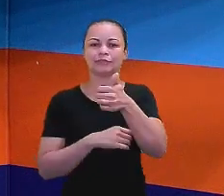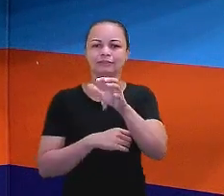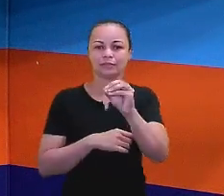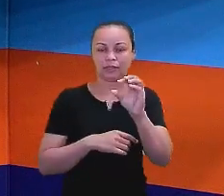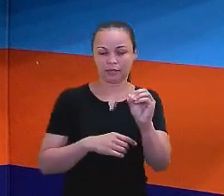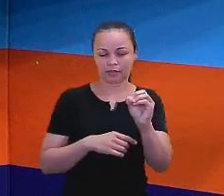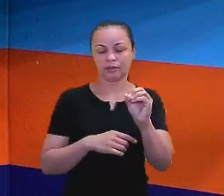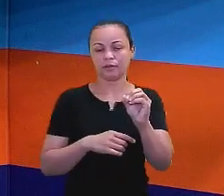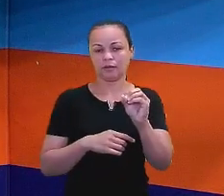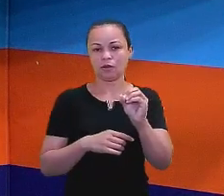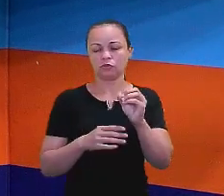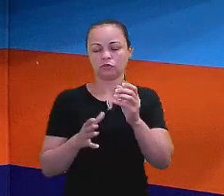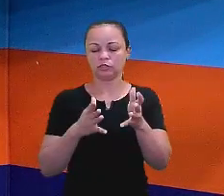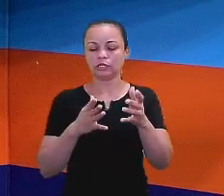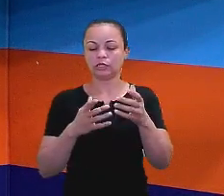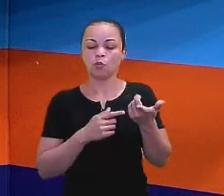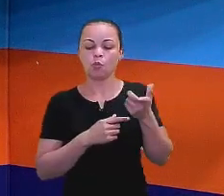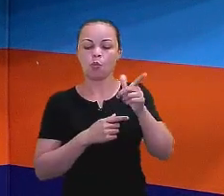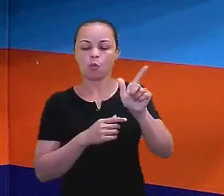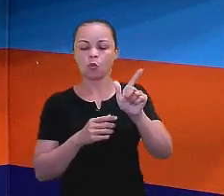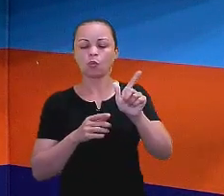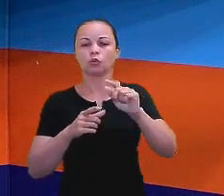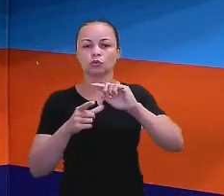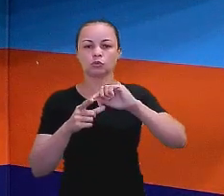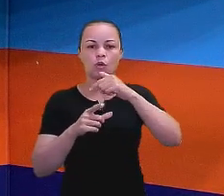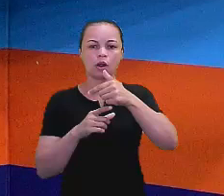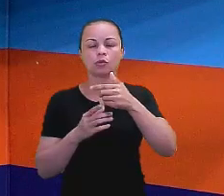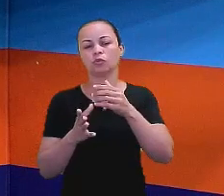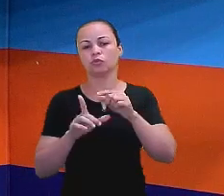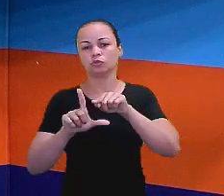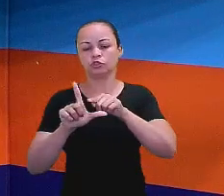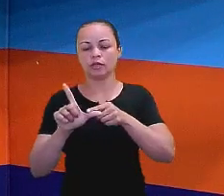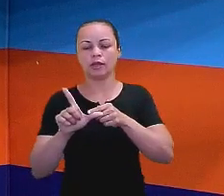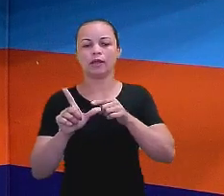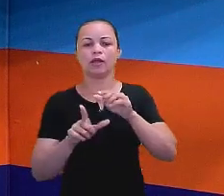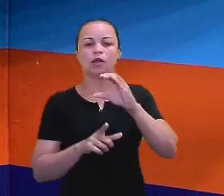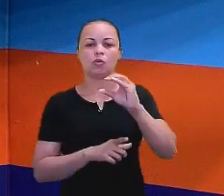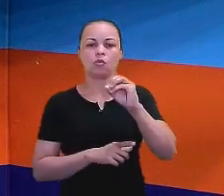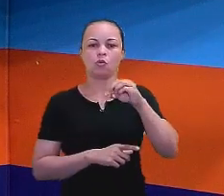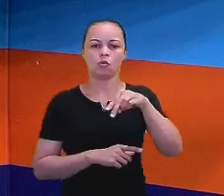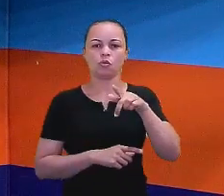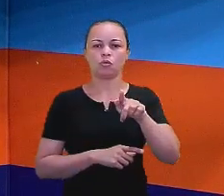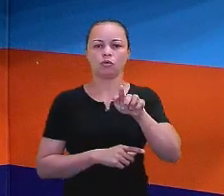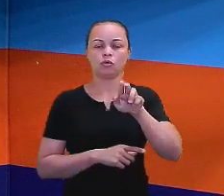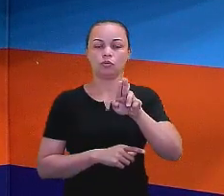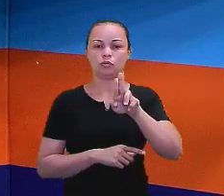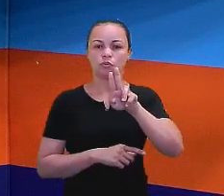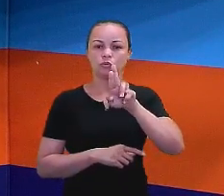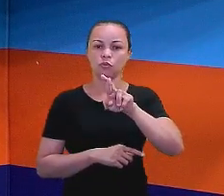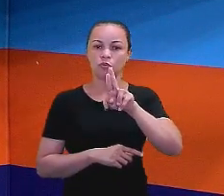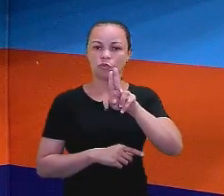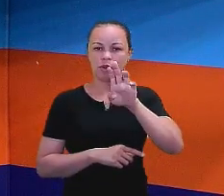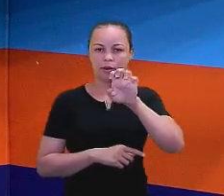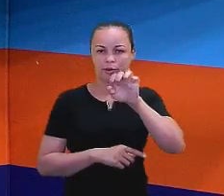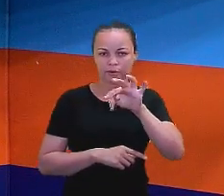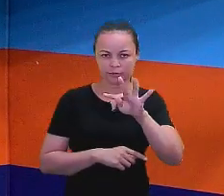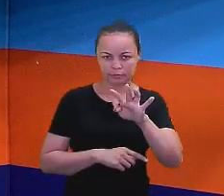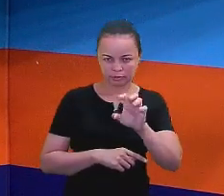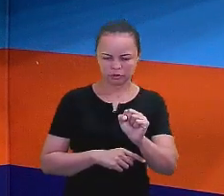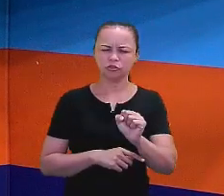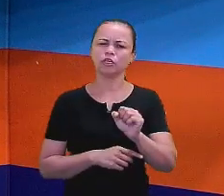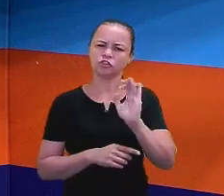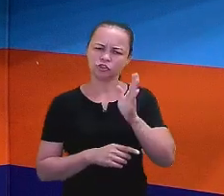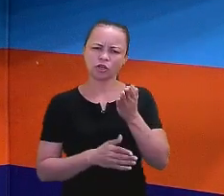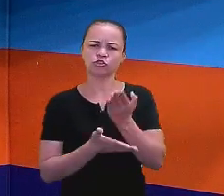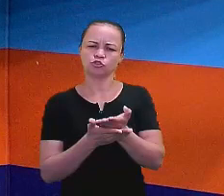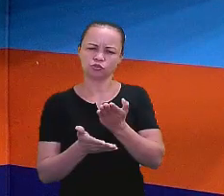internos são congruentes. Opa, se liga aí que a gente já tratou de ângulos congruentes, né? E aí a gente precisa saber